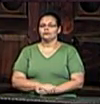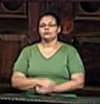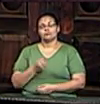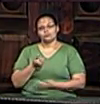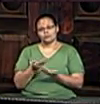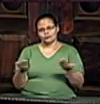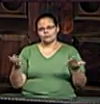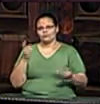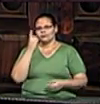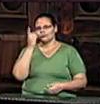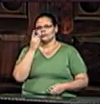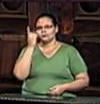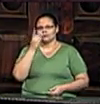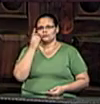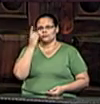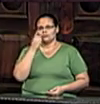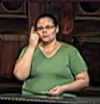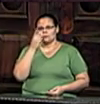Senhoras e senhores deputados,